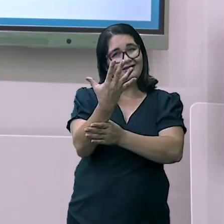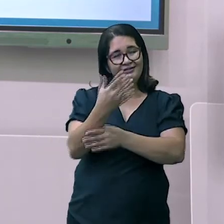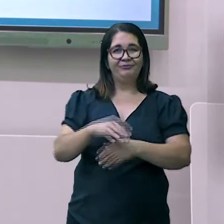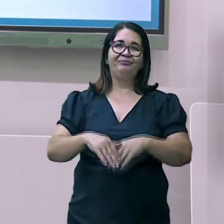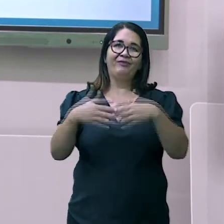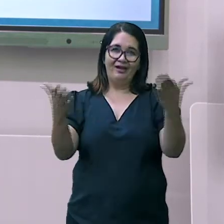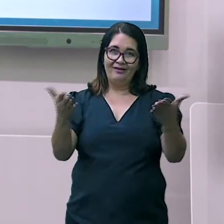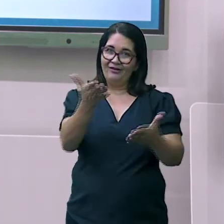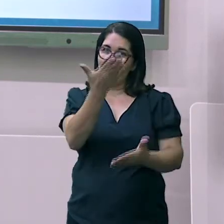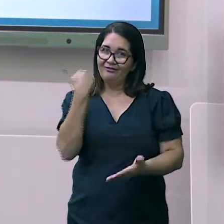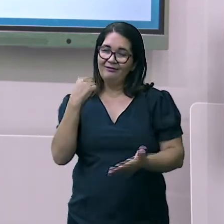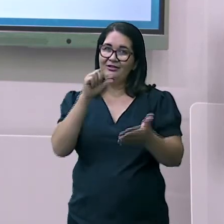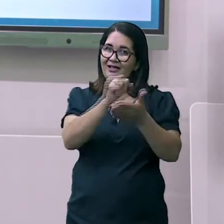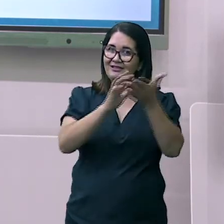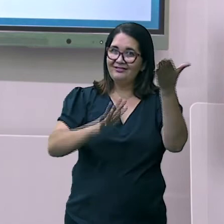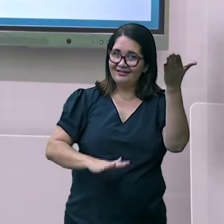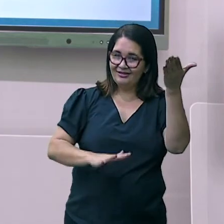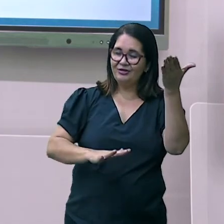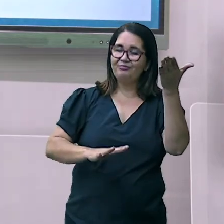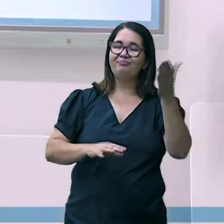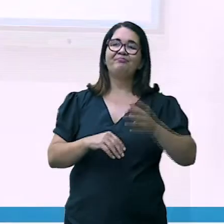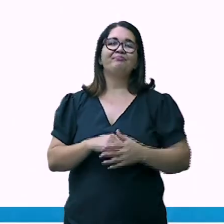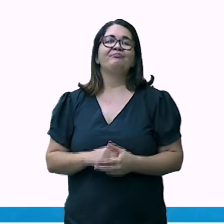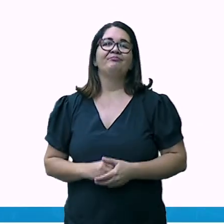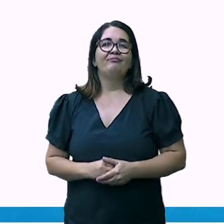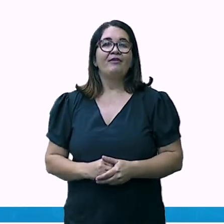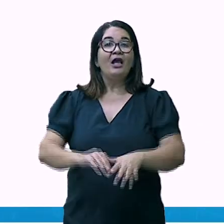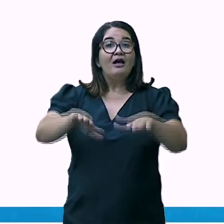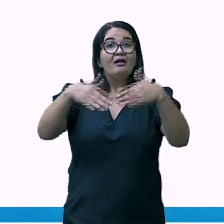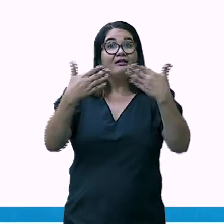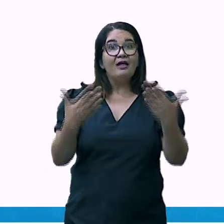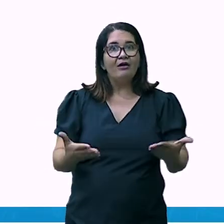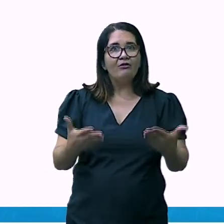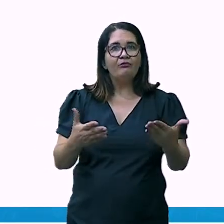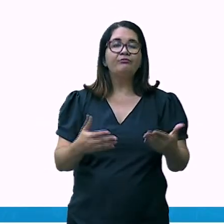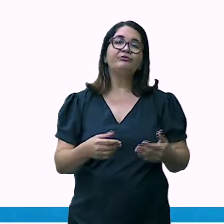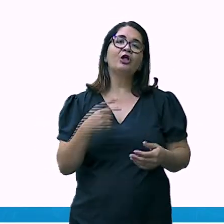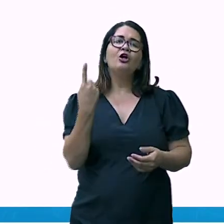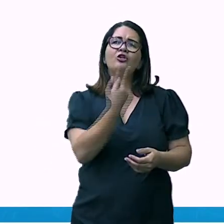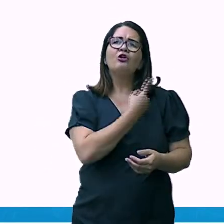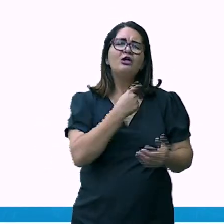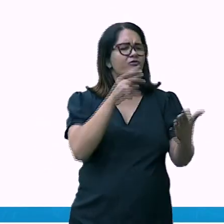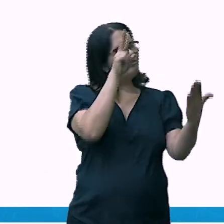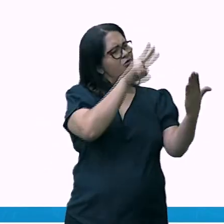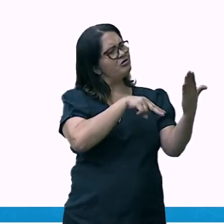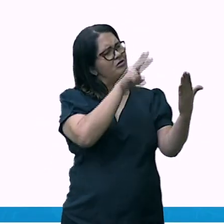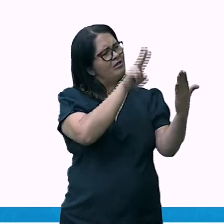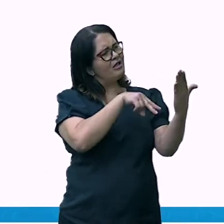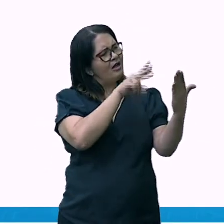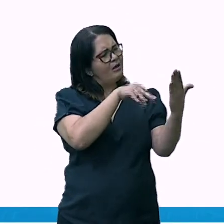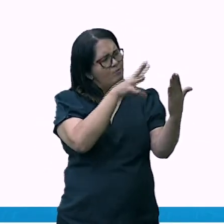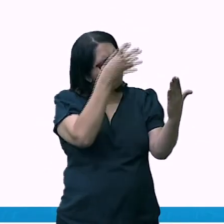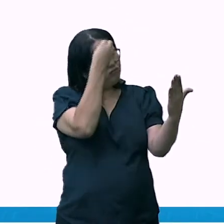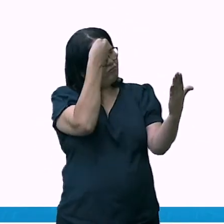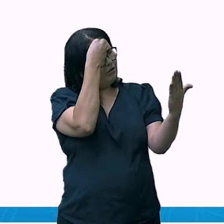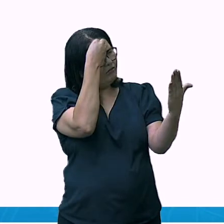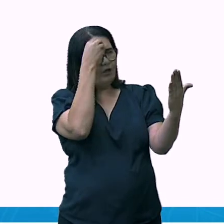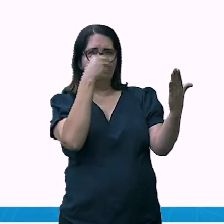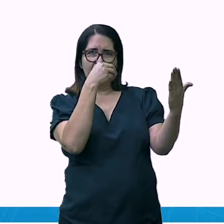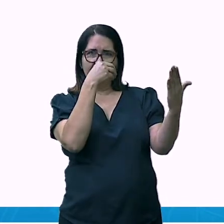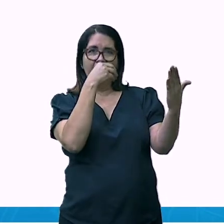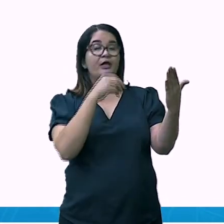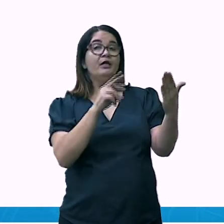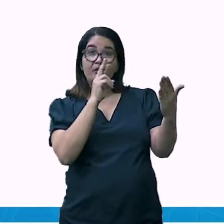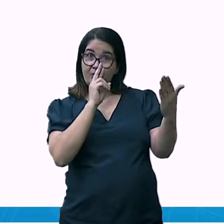fixação? Vamos lá? Vamos dar início? Nós vamos ler as questões e depois vamos respondê-las juntos,